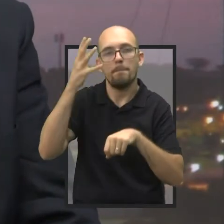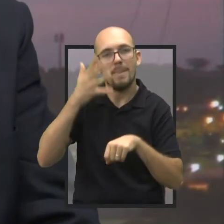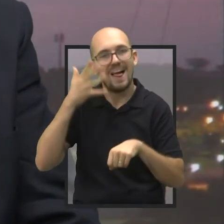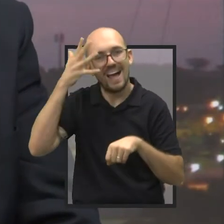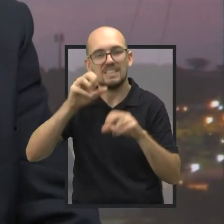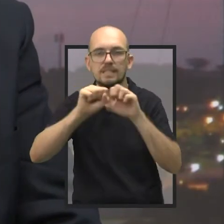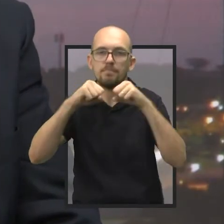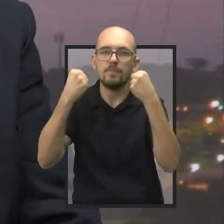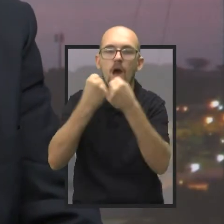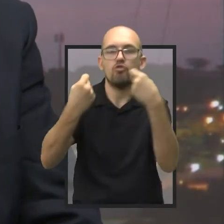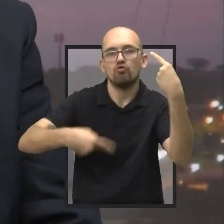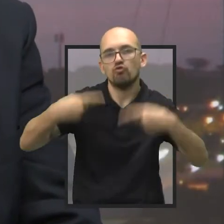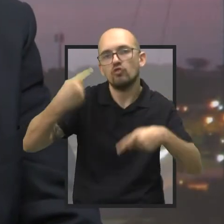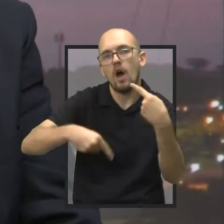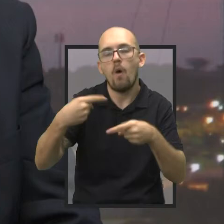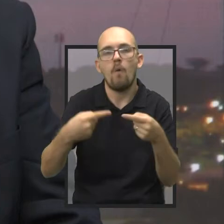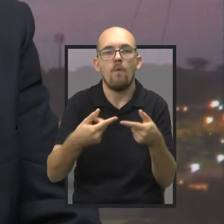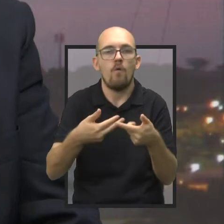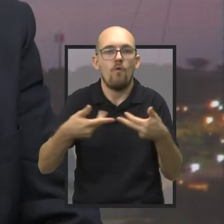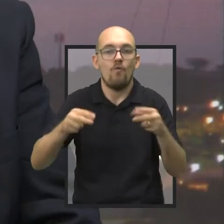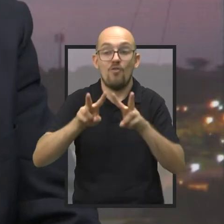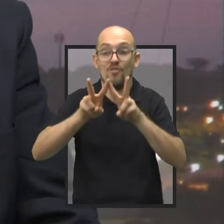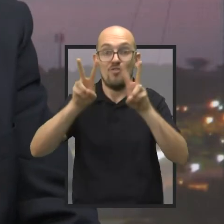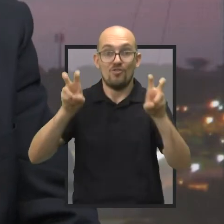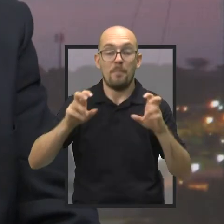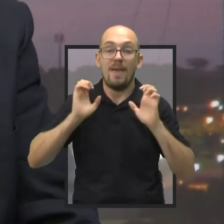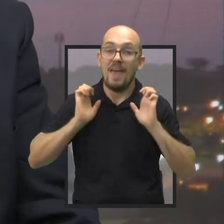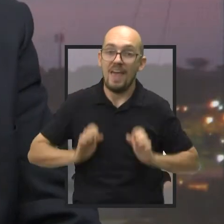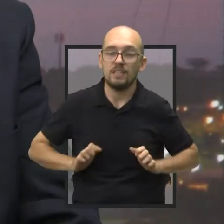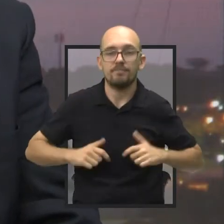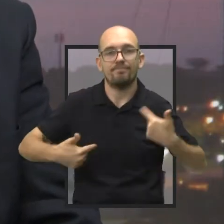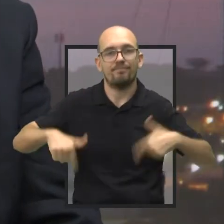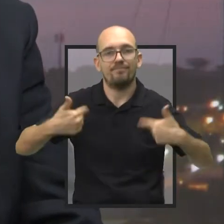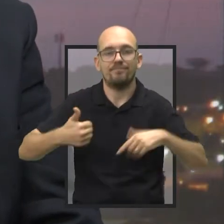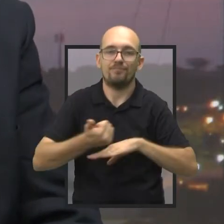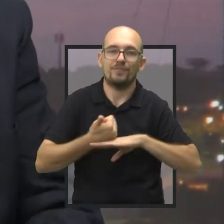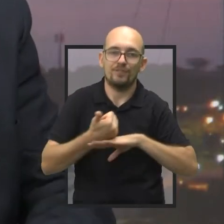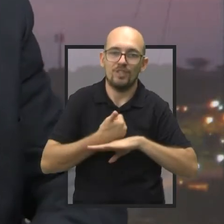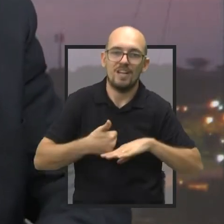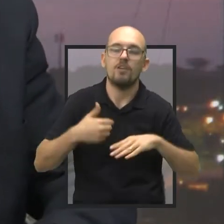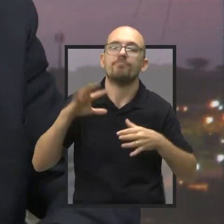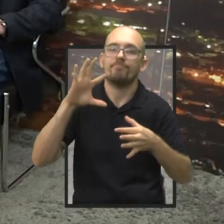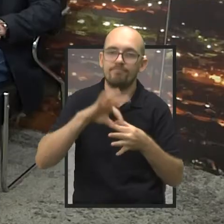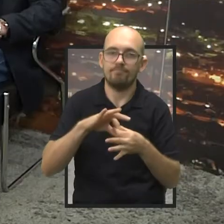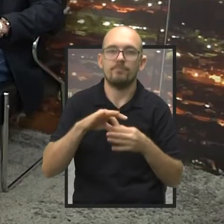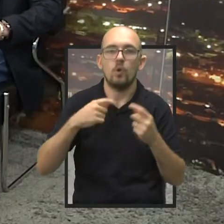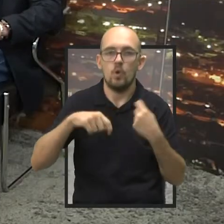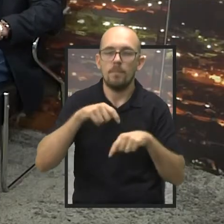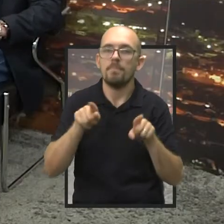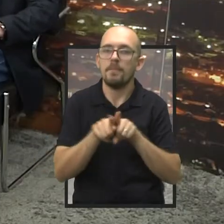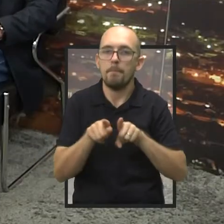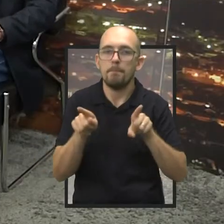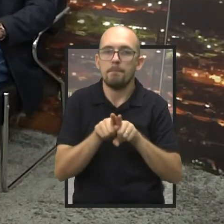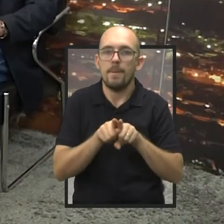seminários, discussões a respeito de ética profissional, e